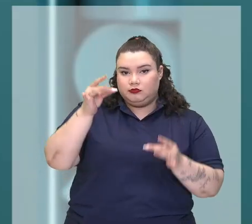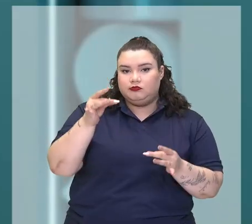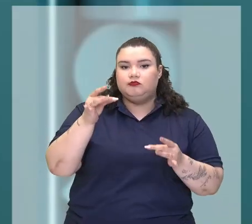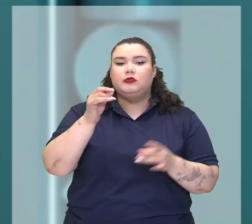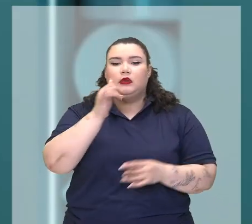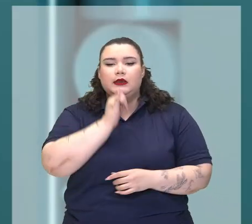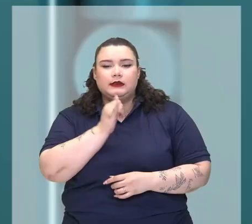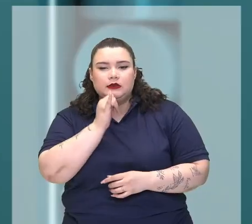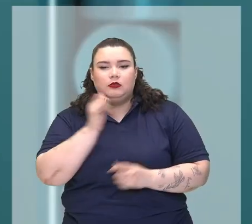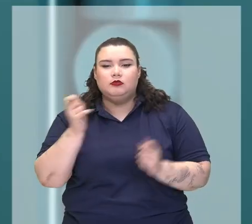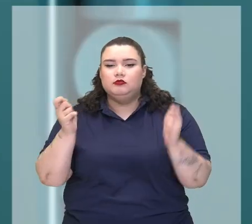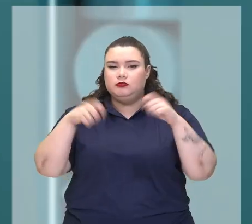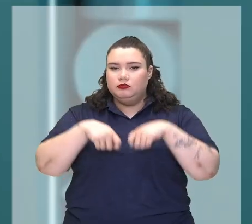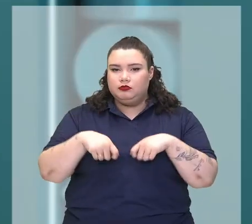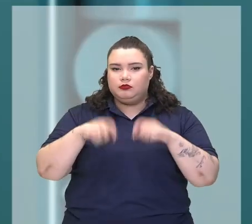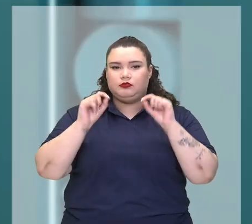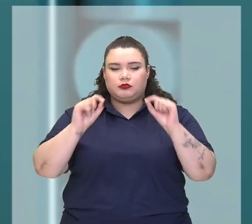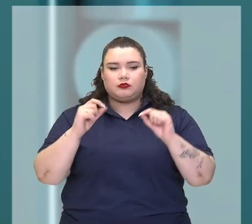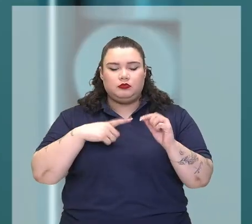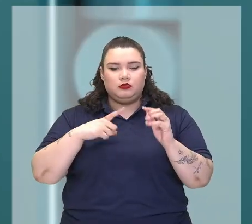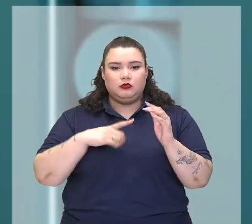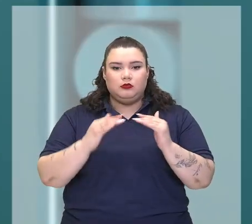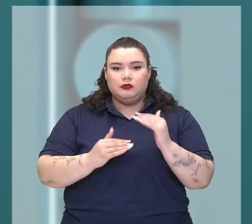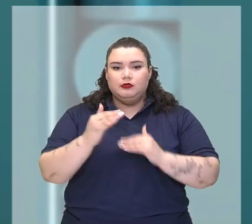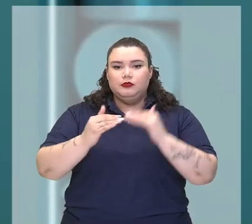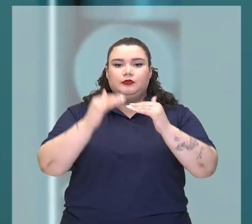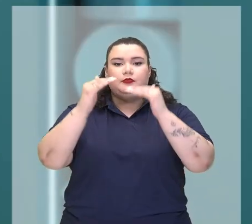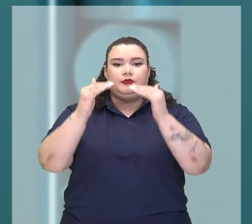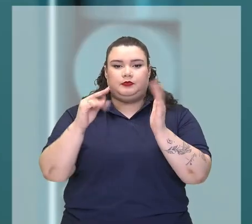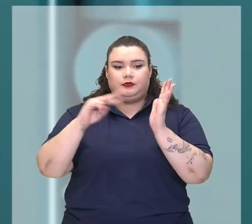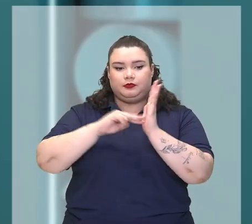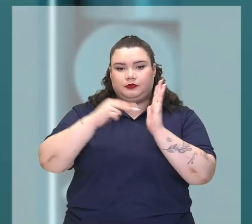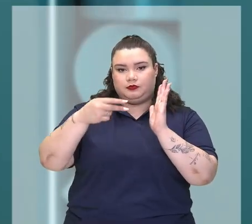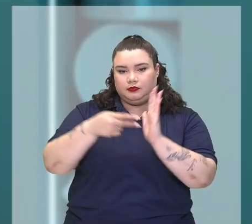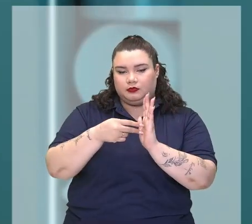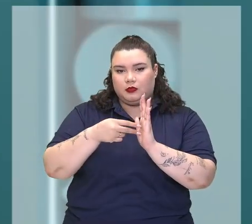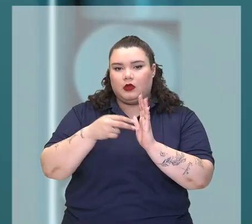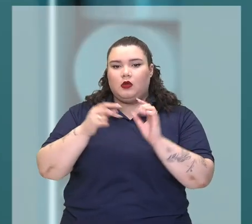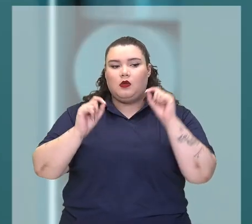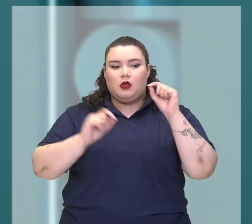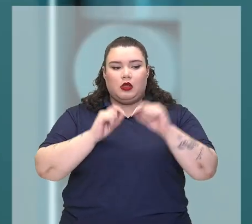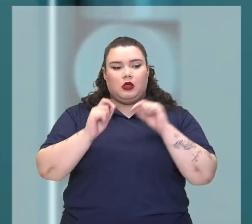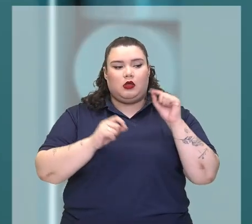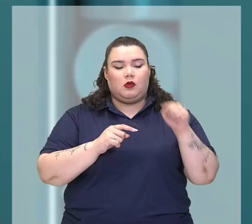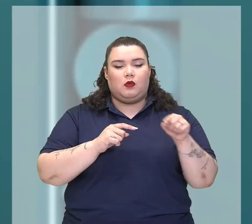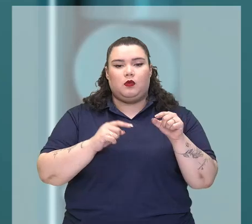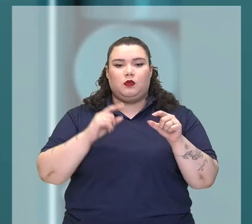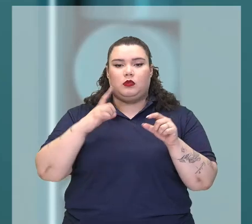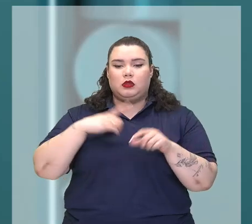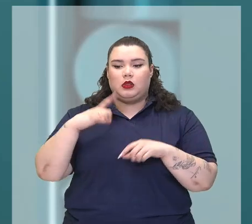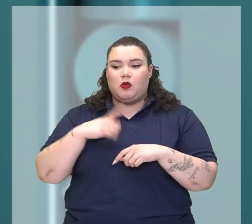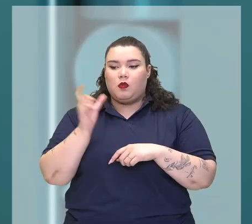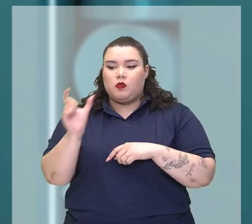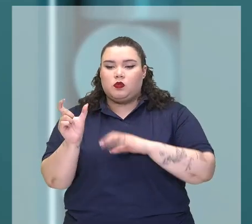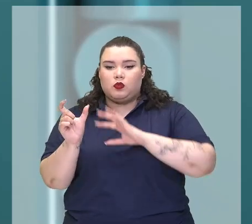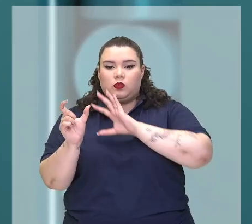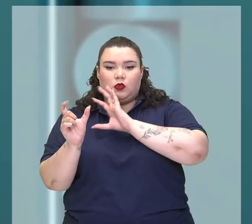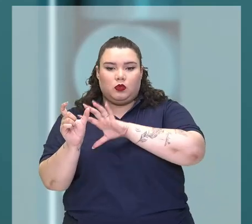exemplos para que a gente possa desenvolver o sentido denotativo, diferenciando